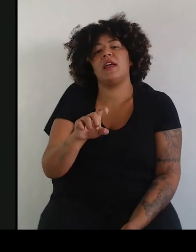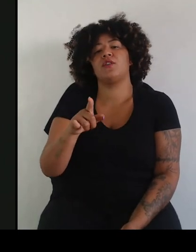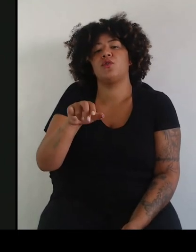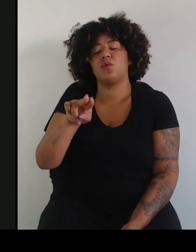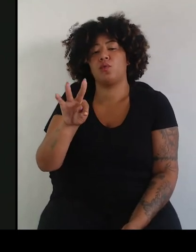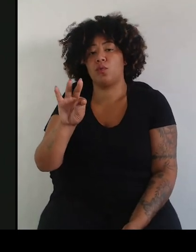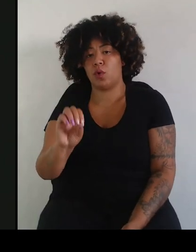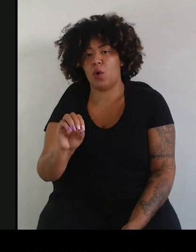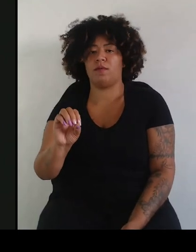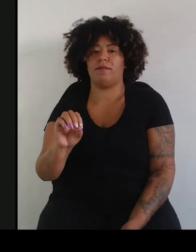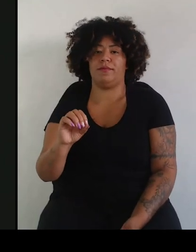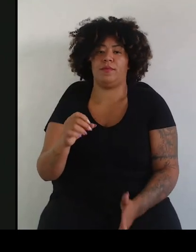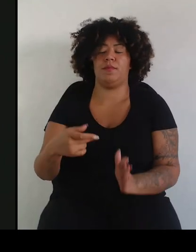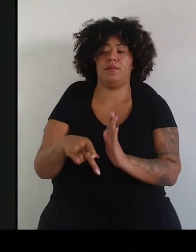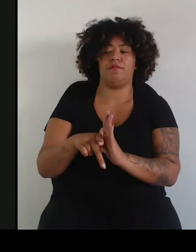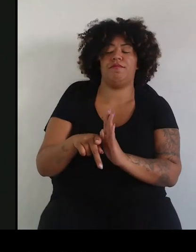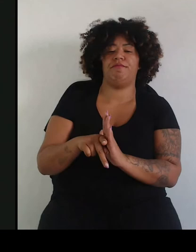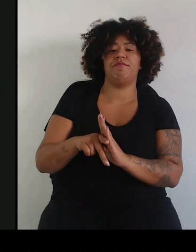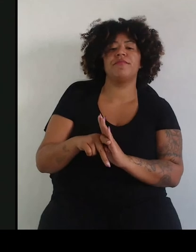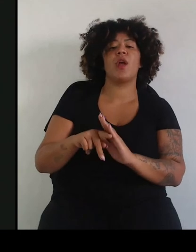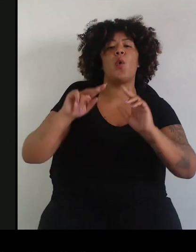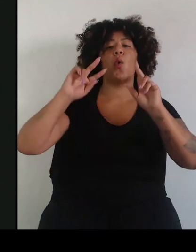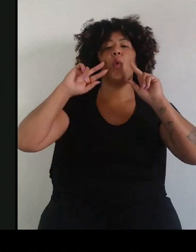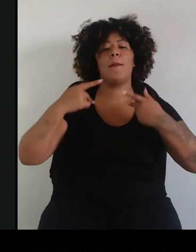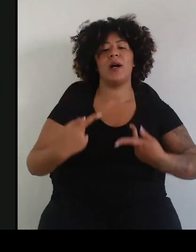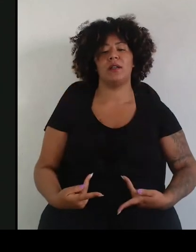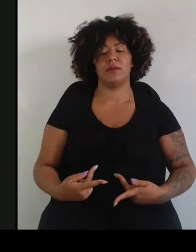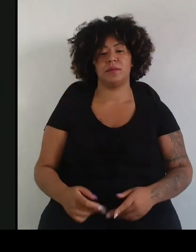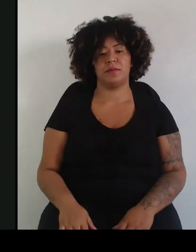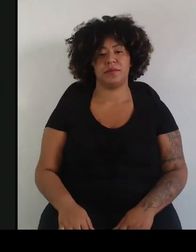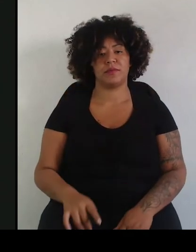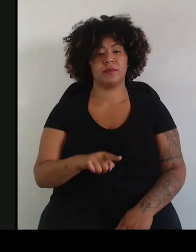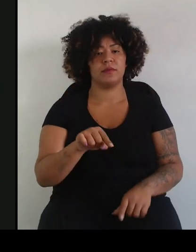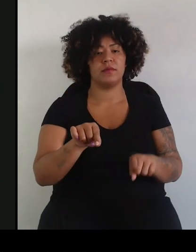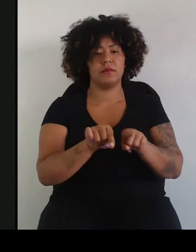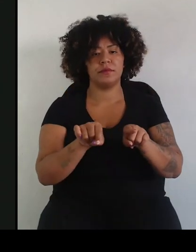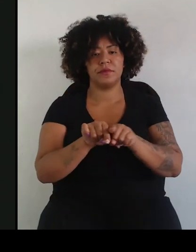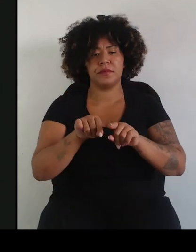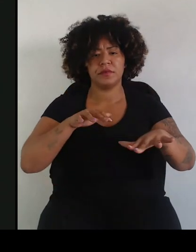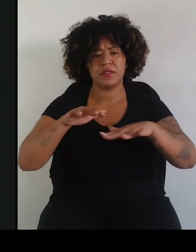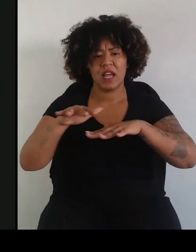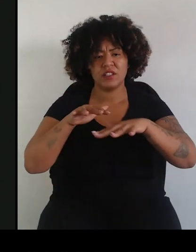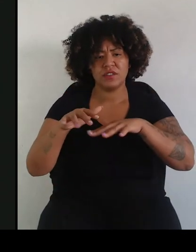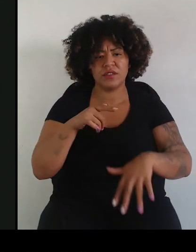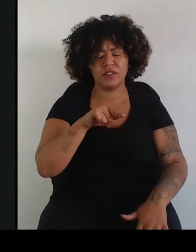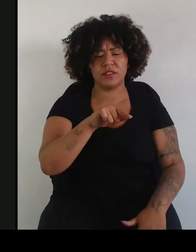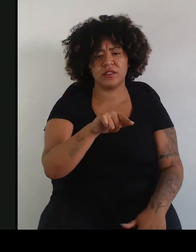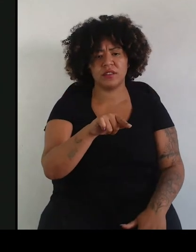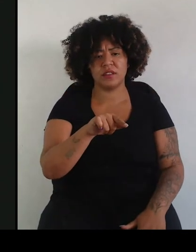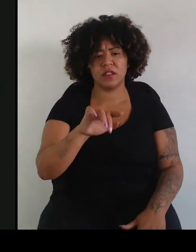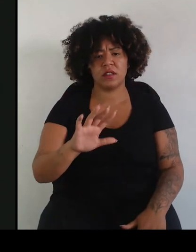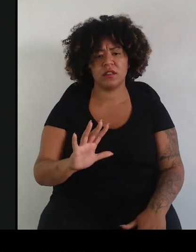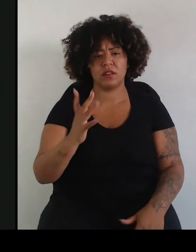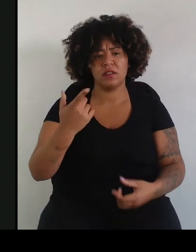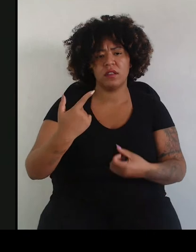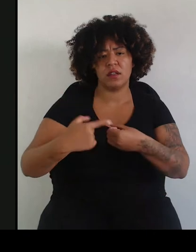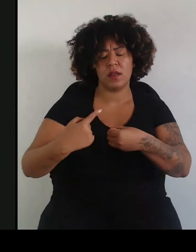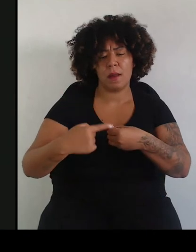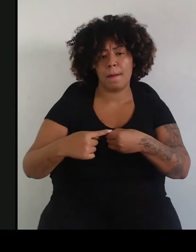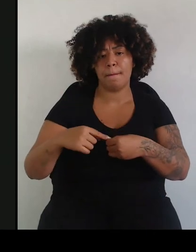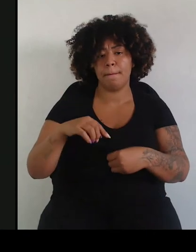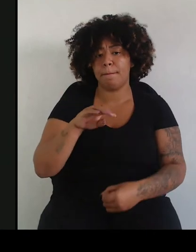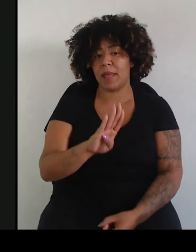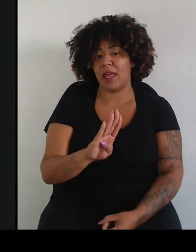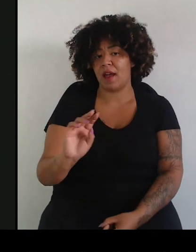de ativismo cultural do bairro ele na cidade de Belo Horizonte é pega alguma das suas